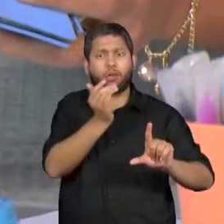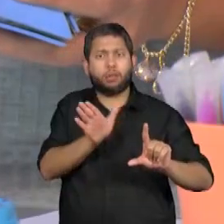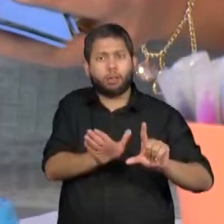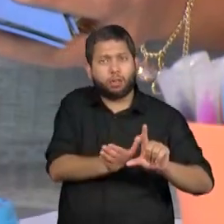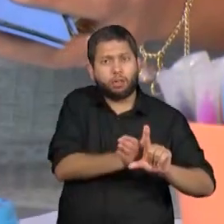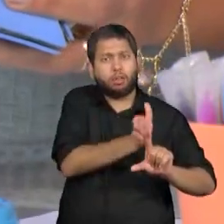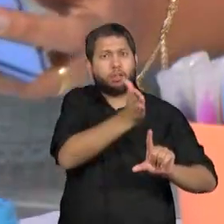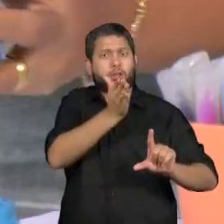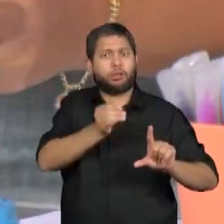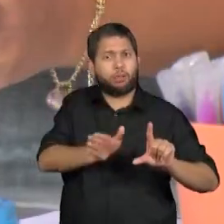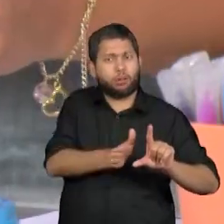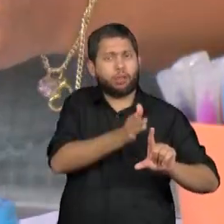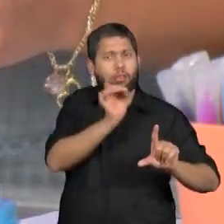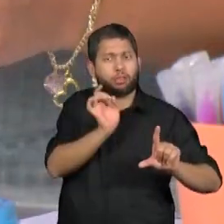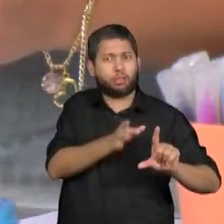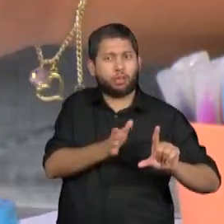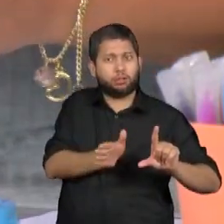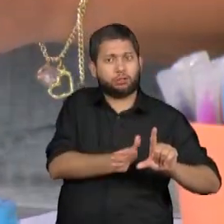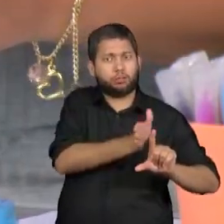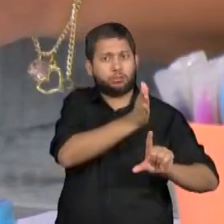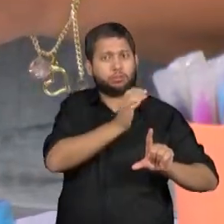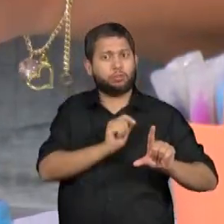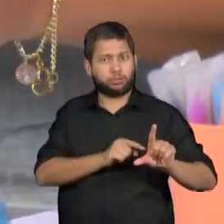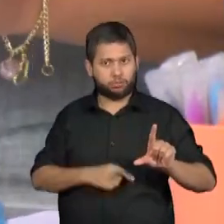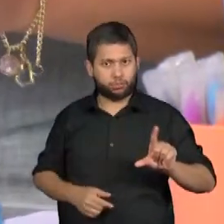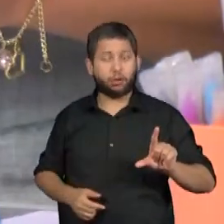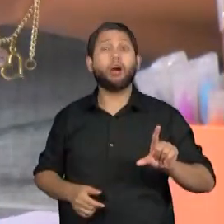você poder marcar lá no papel.